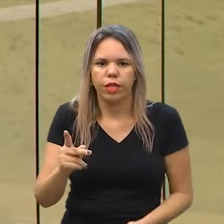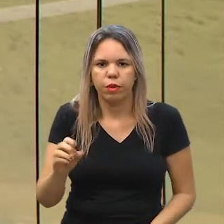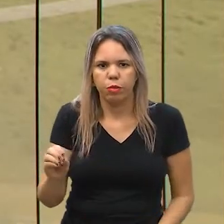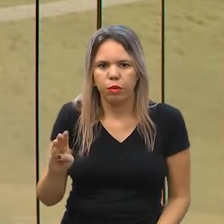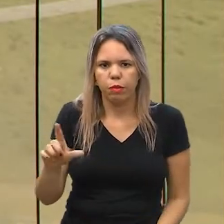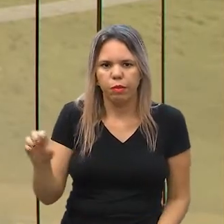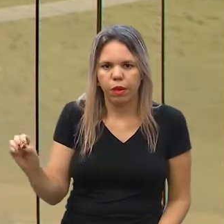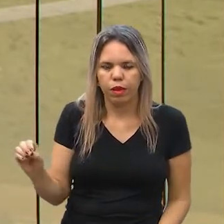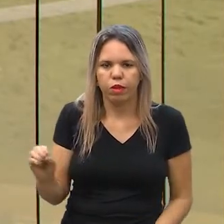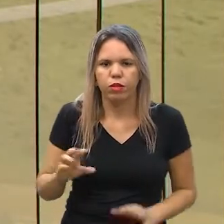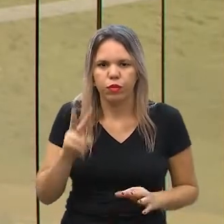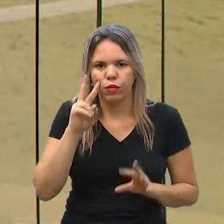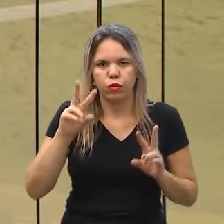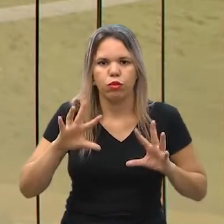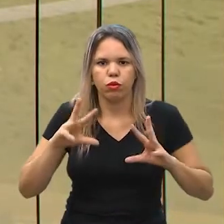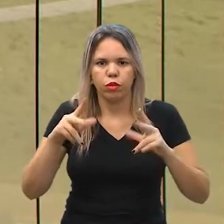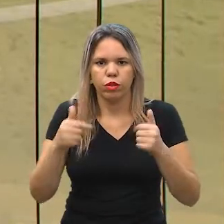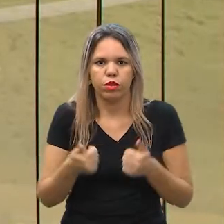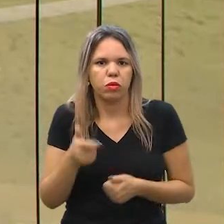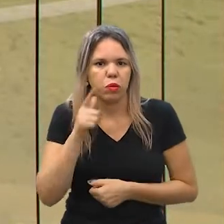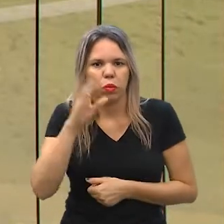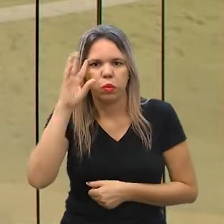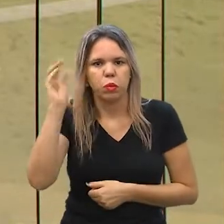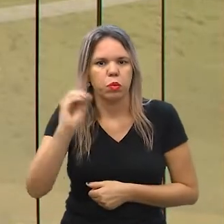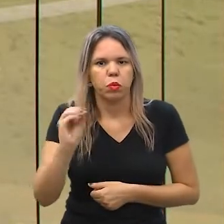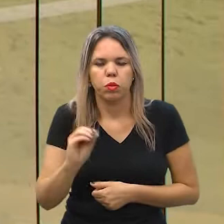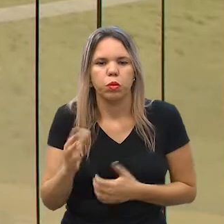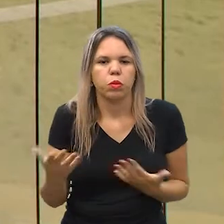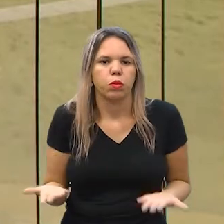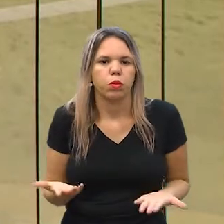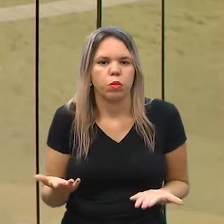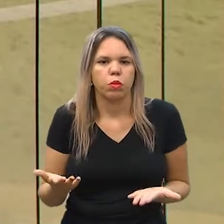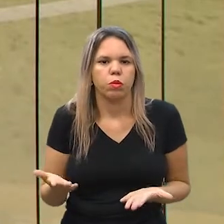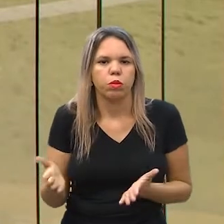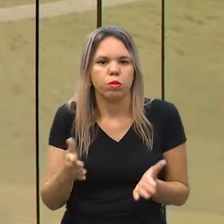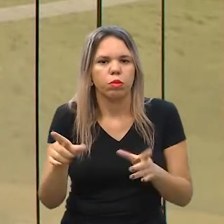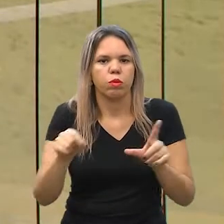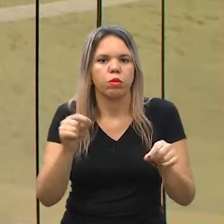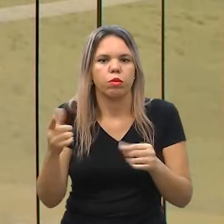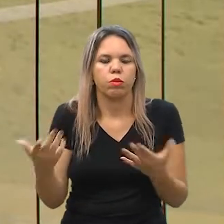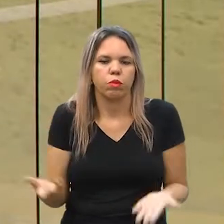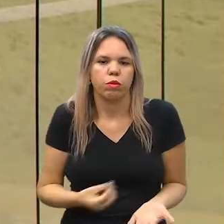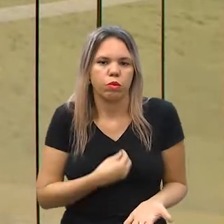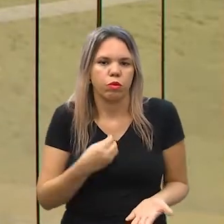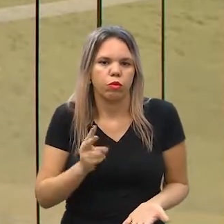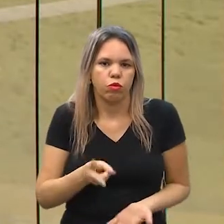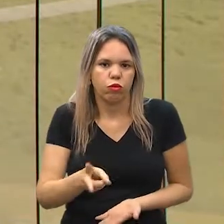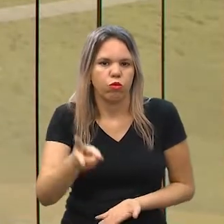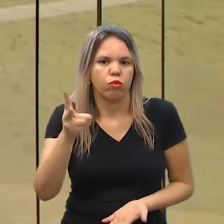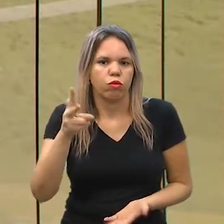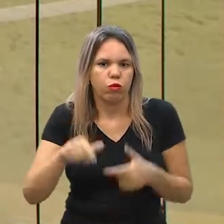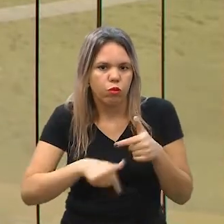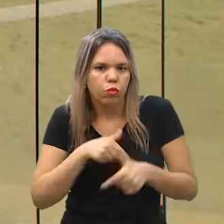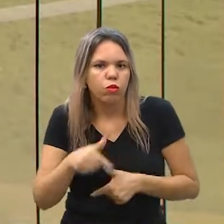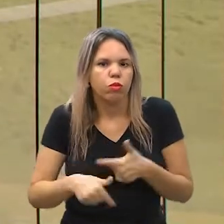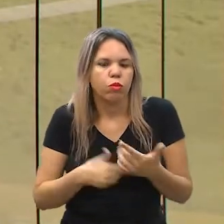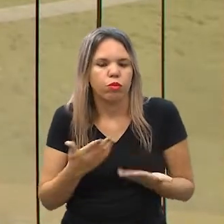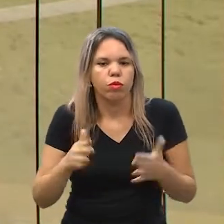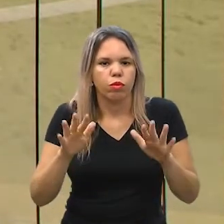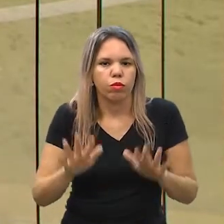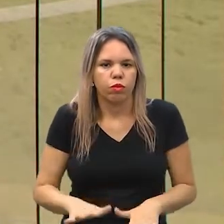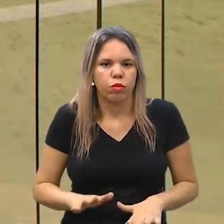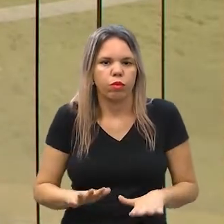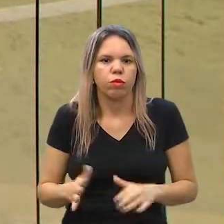Campo Belo e vi tudo aquilo, eu não consegui entender qual era o caminho que eu ia percorrer. Mas continuamos